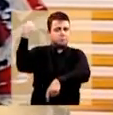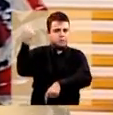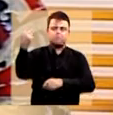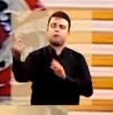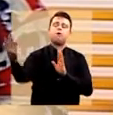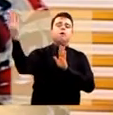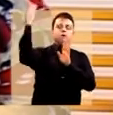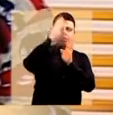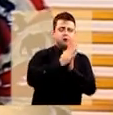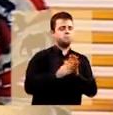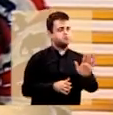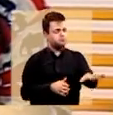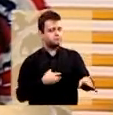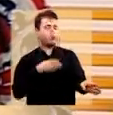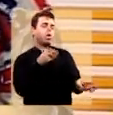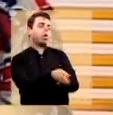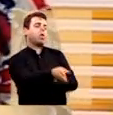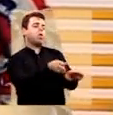me falar como eu